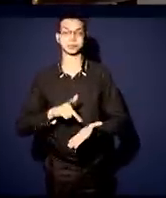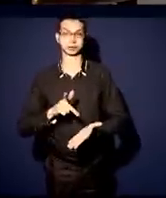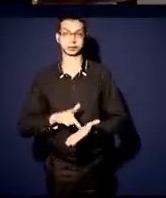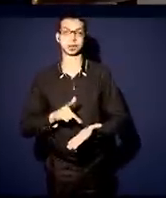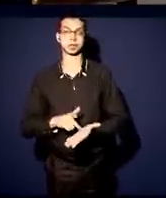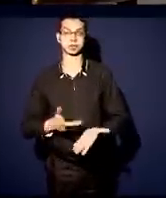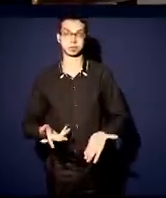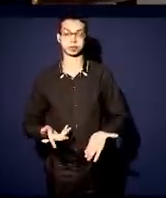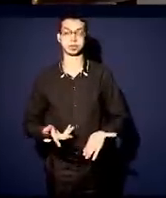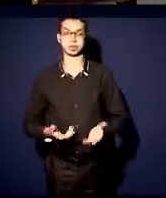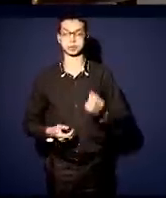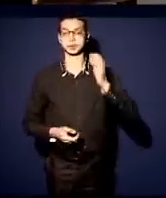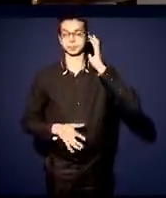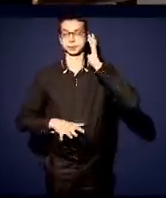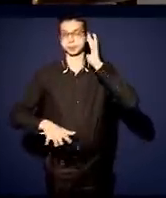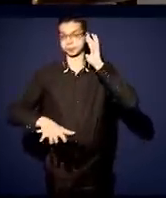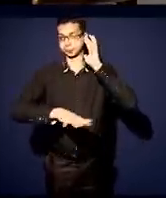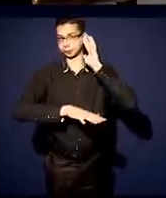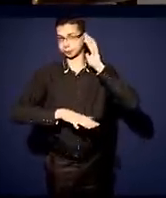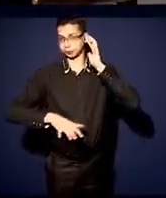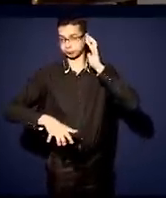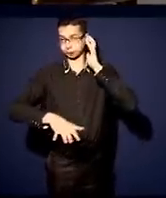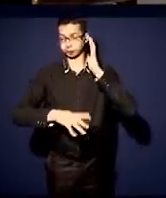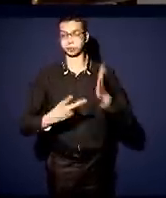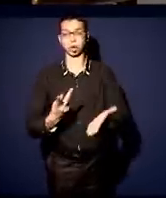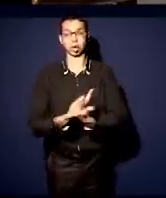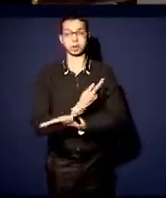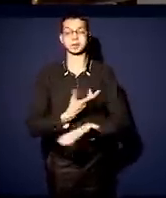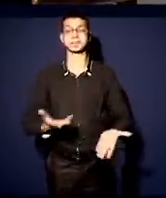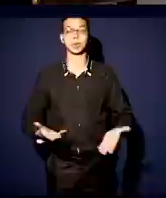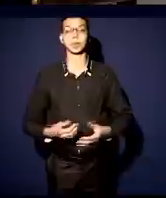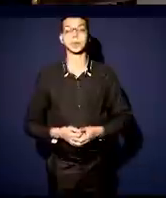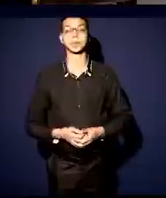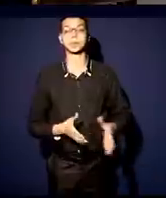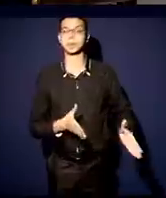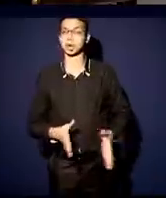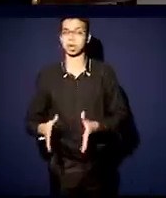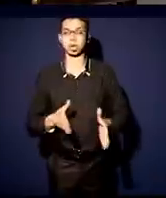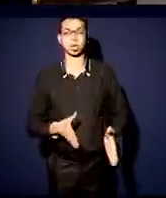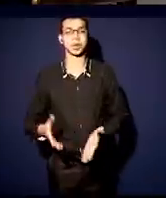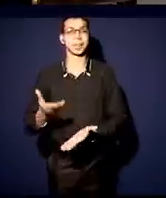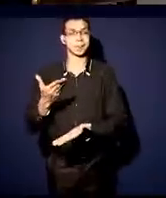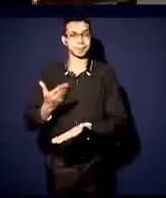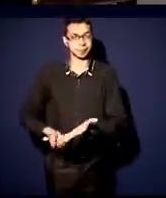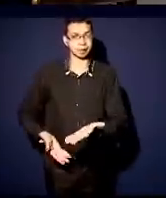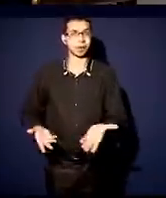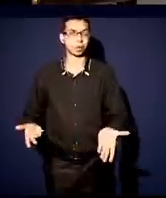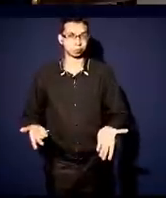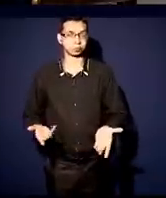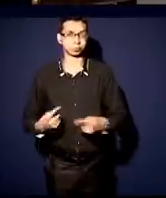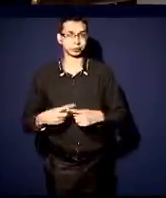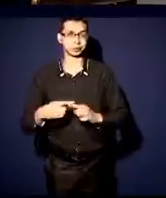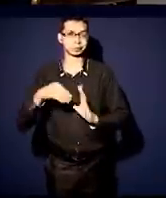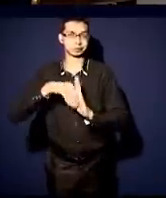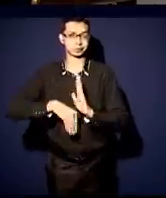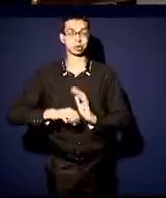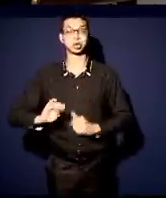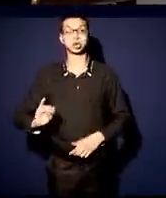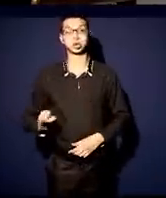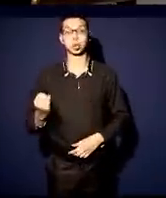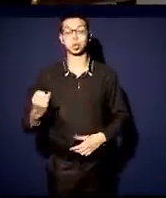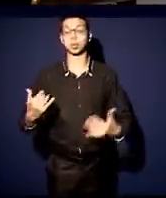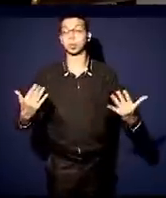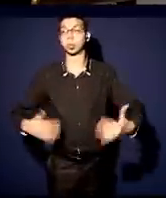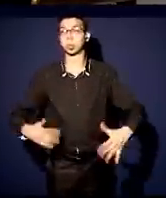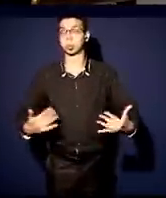presente. Então, nós temos perda de produtividade, nós temos... juros estruturalmente mais altos por tudo que a gente